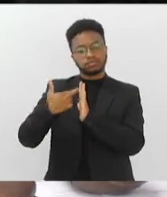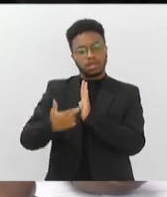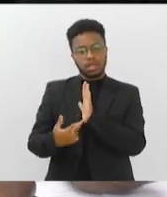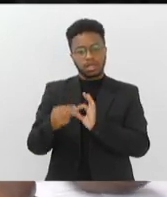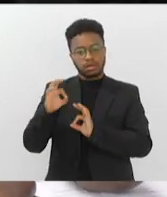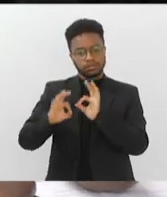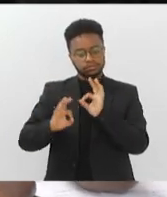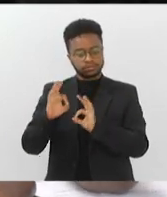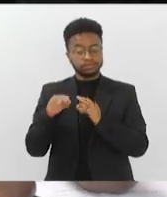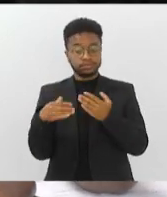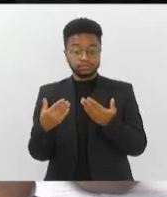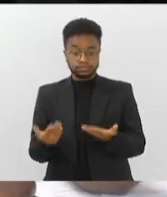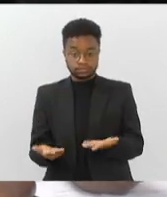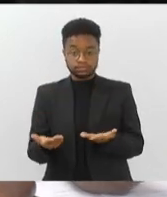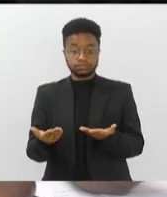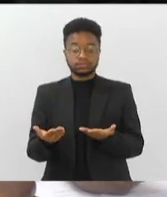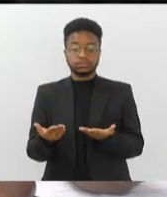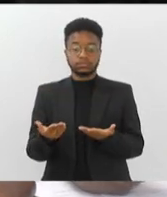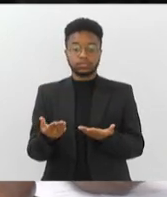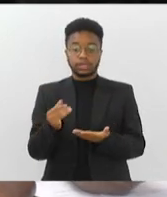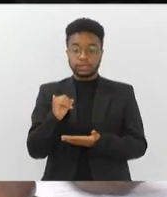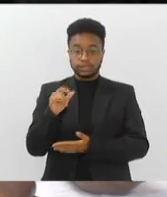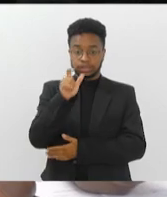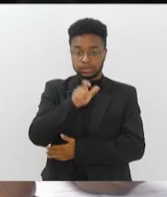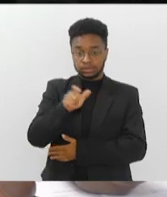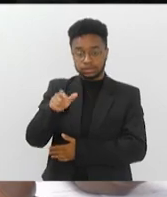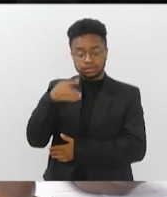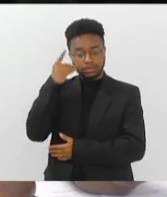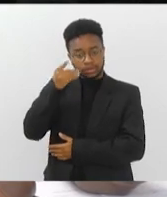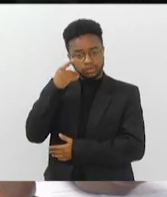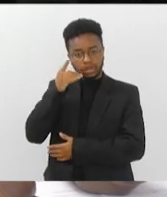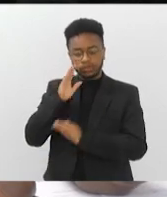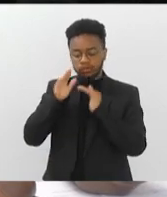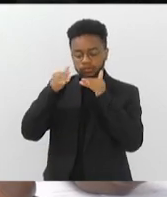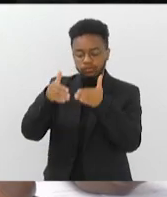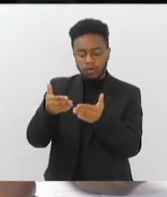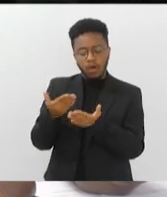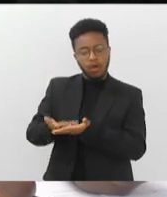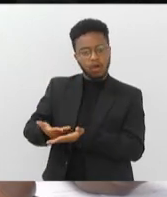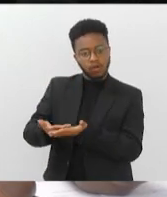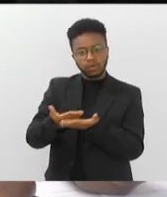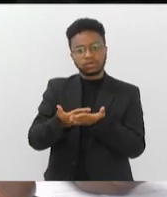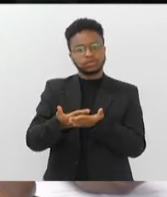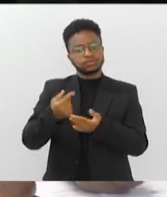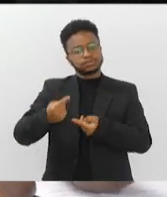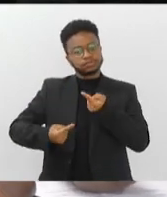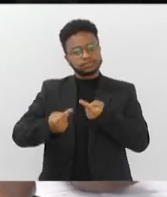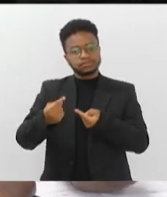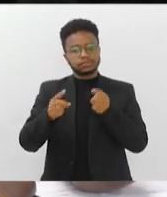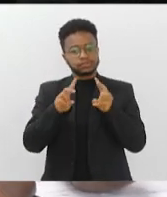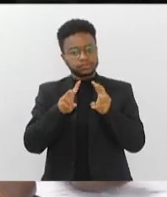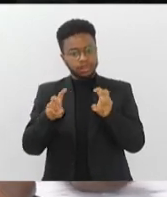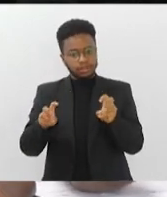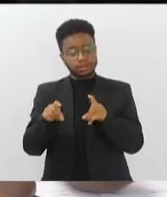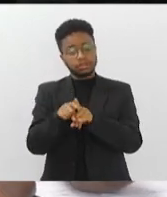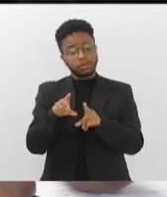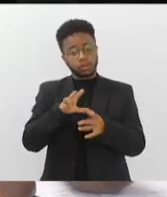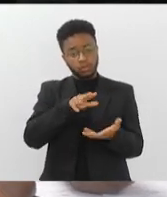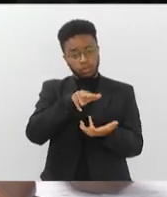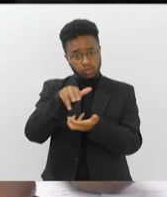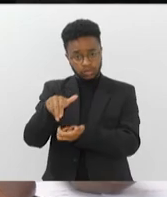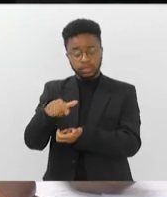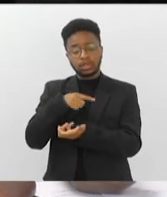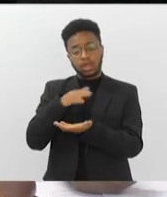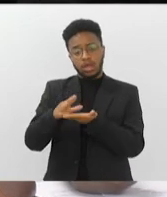regulamentação. Então, quando os deputados se debruçam sobre isso, ainda mais no esforço internacional, porque há países onde isso já